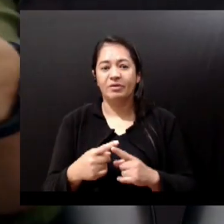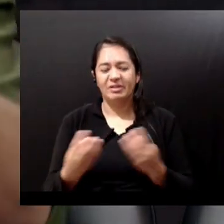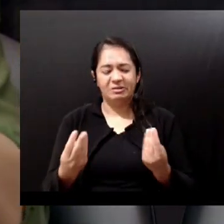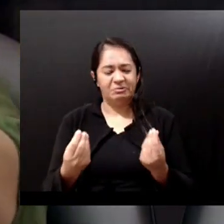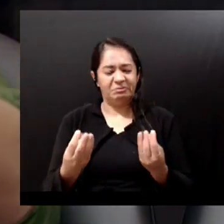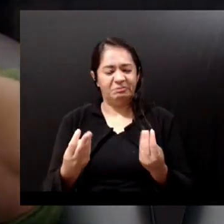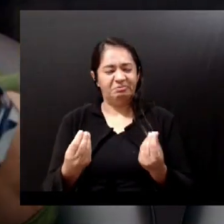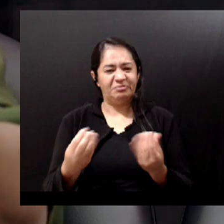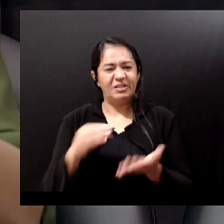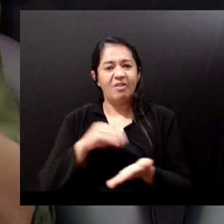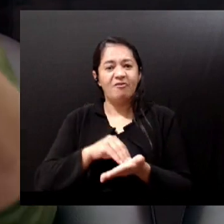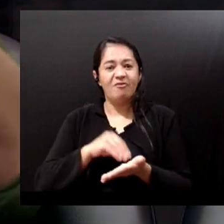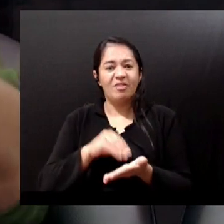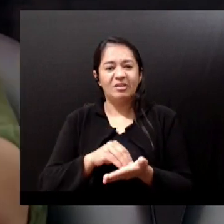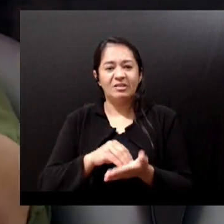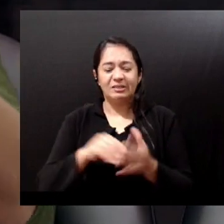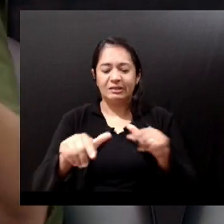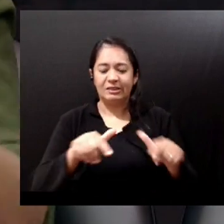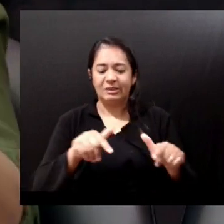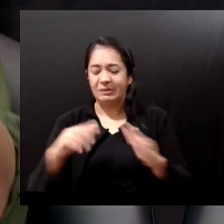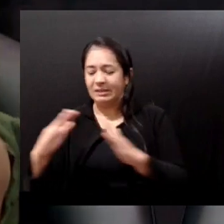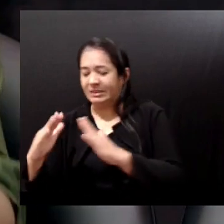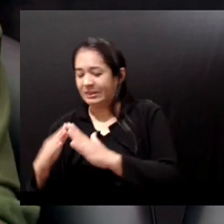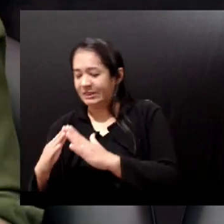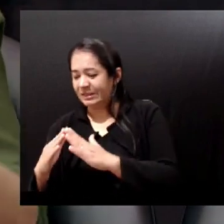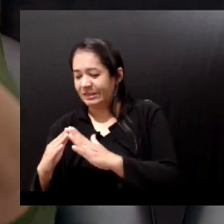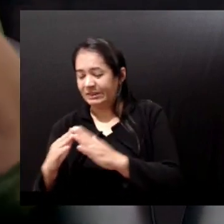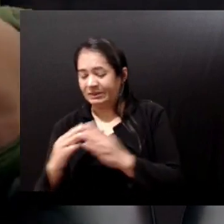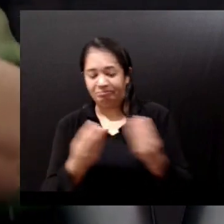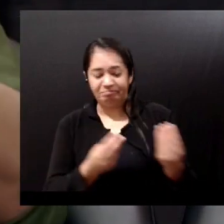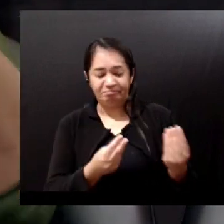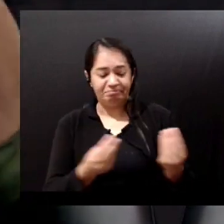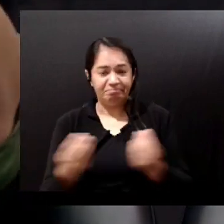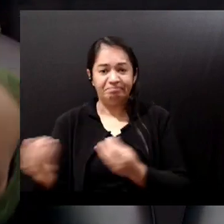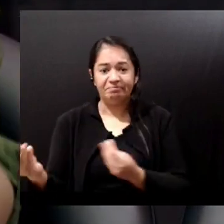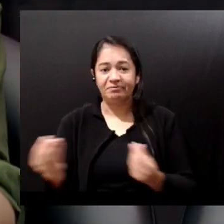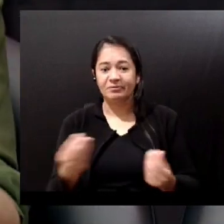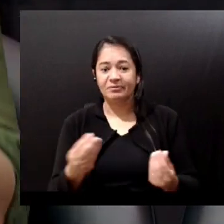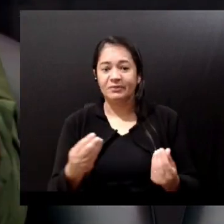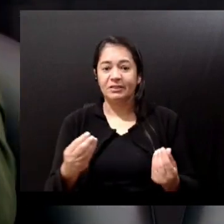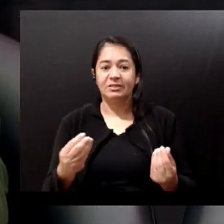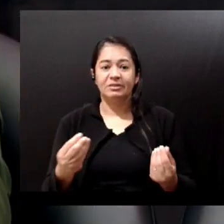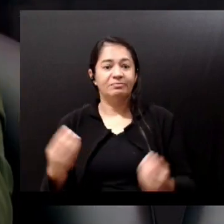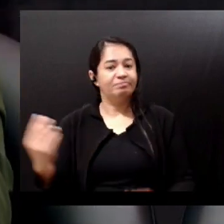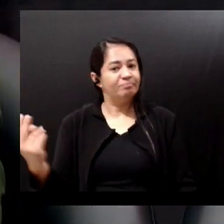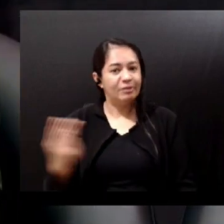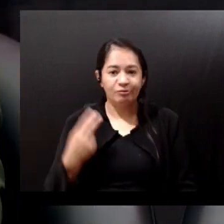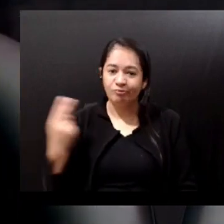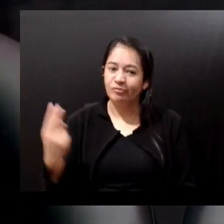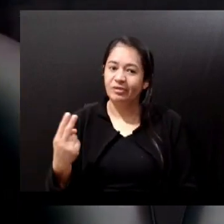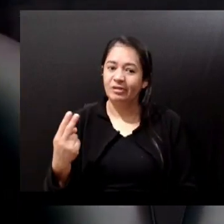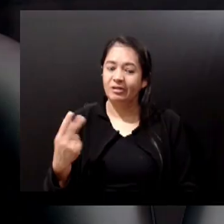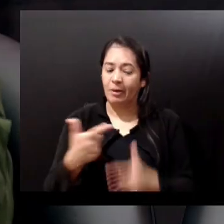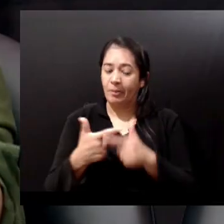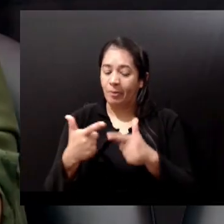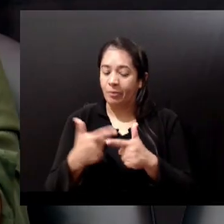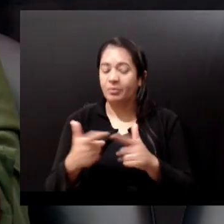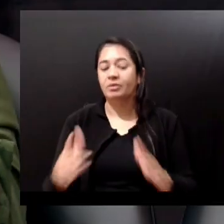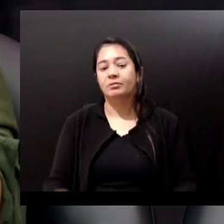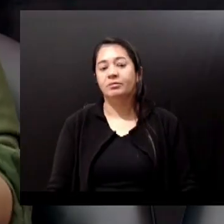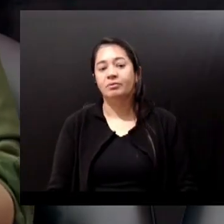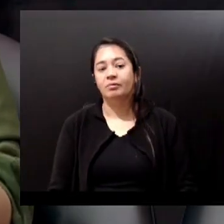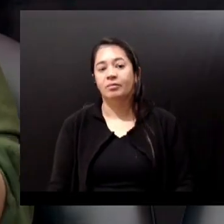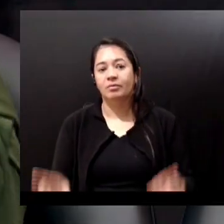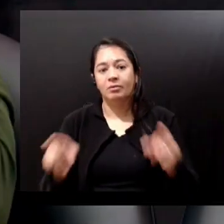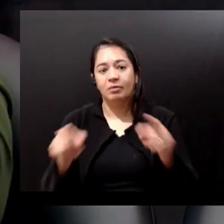entre trabalho e casa, e você não entra no jogo e isso vai gerar problemas. Novamente, a música ali, que é a pergunta,